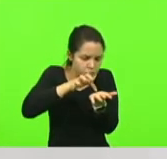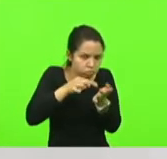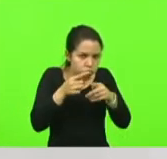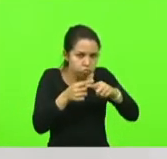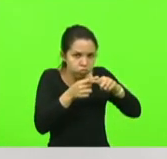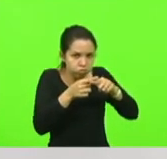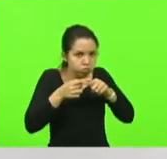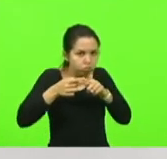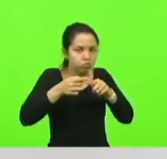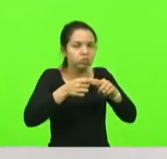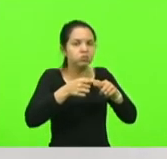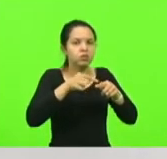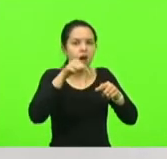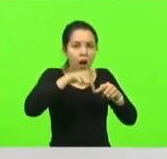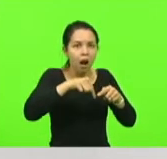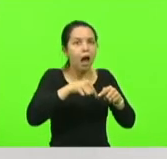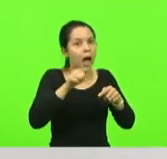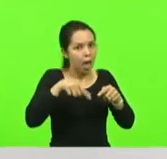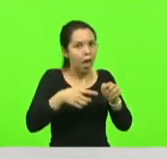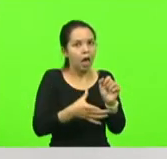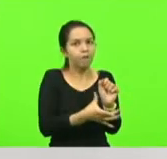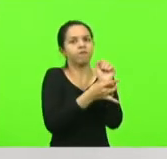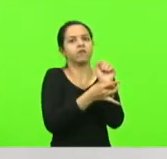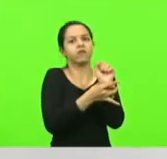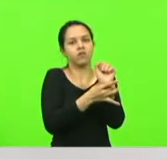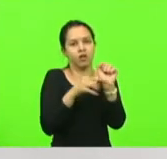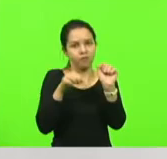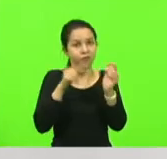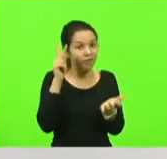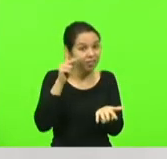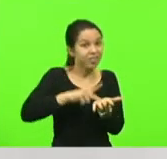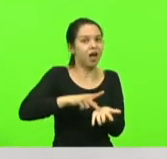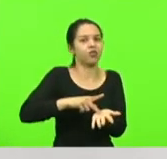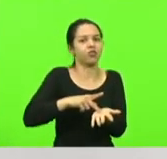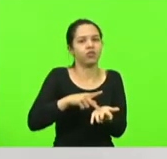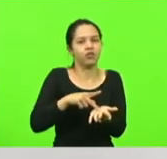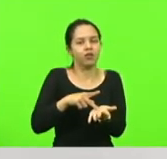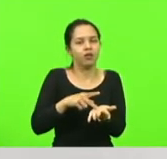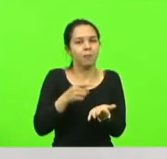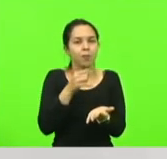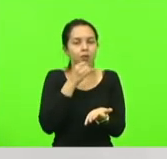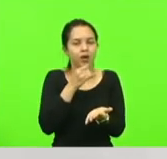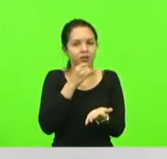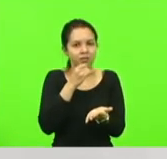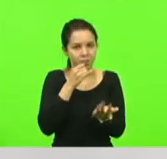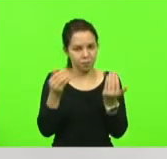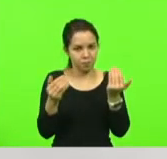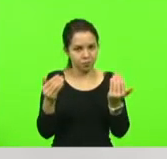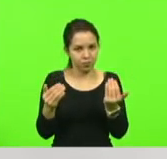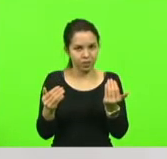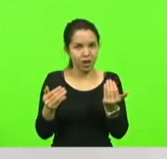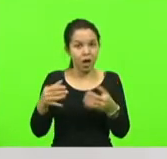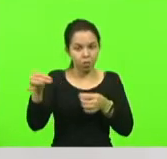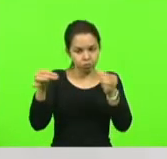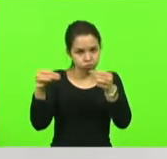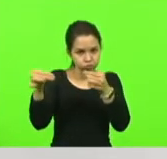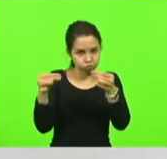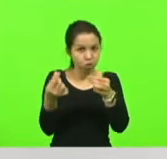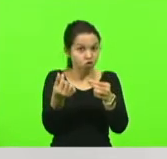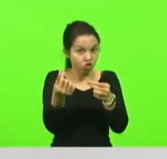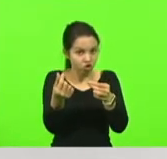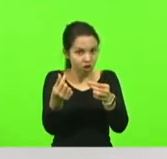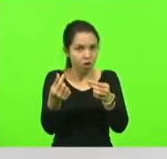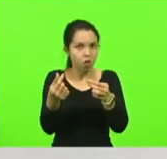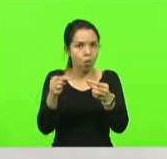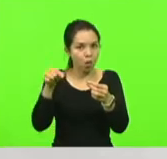garantiu que ele era original. A gente pode pegar até por analogia uma cédula feita na Casa da Moeda, era